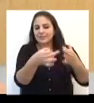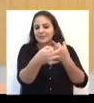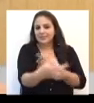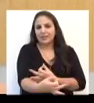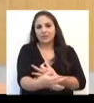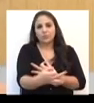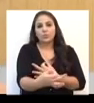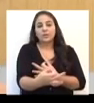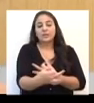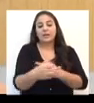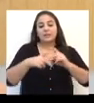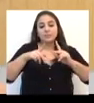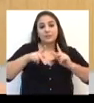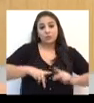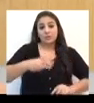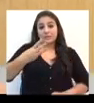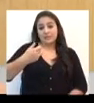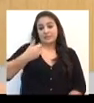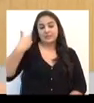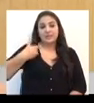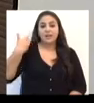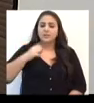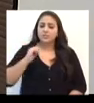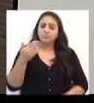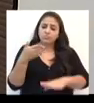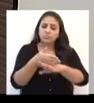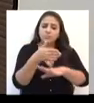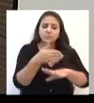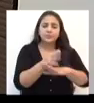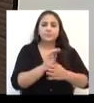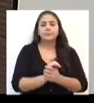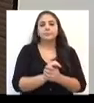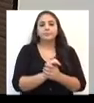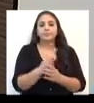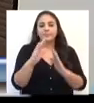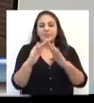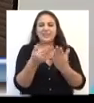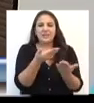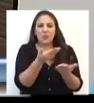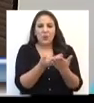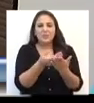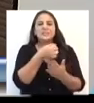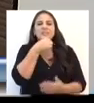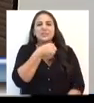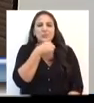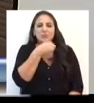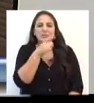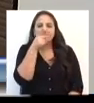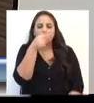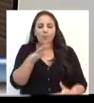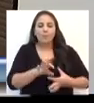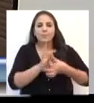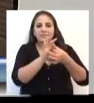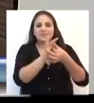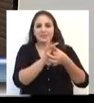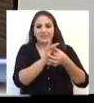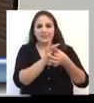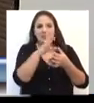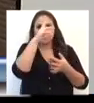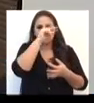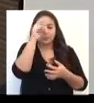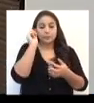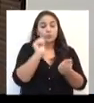terceira idade possa passar parte do dia. Essa creche do idoso seria uma parceria do poder público com